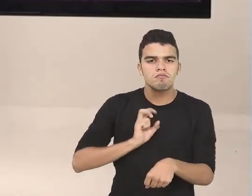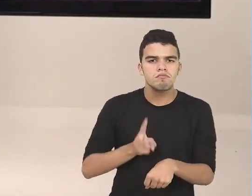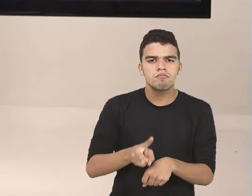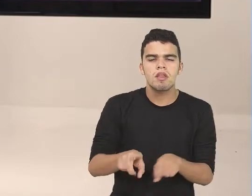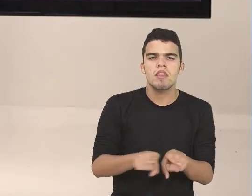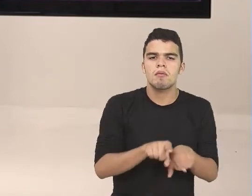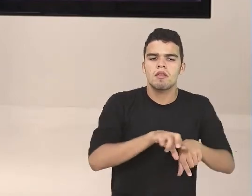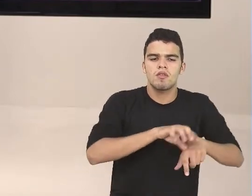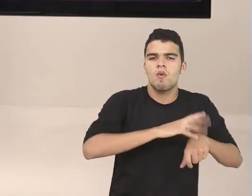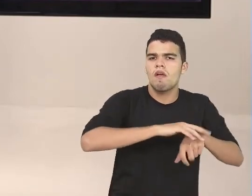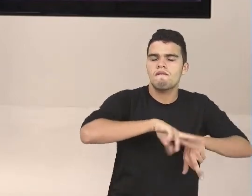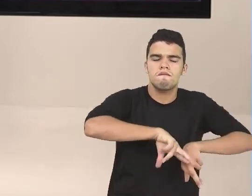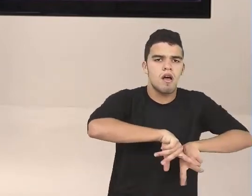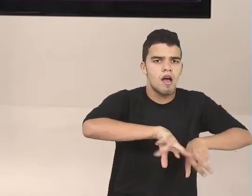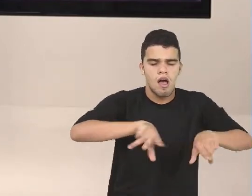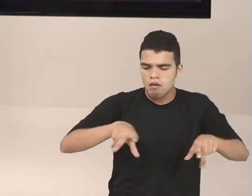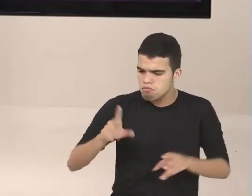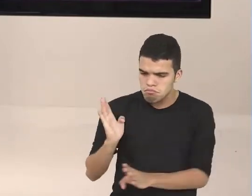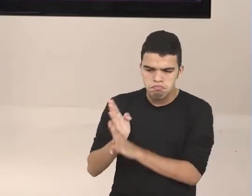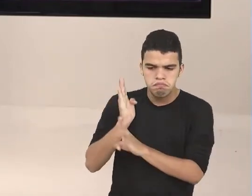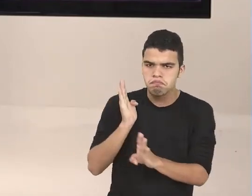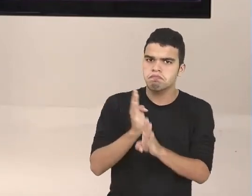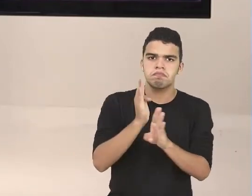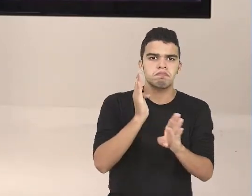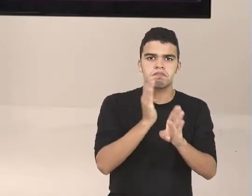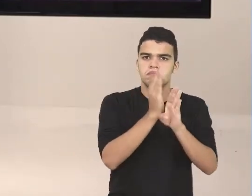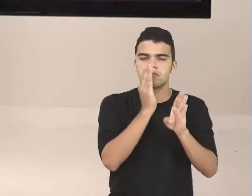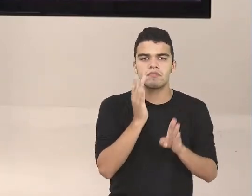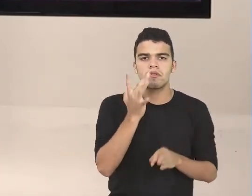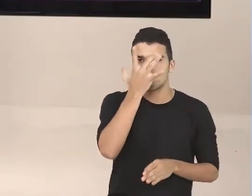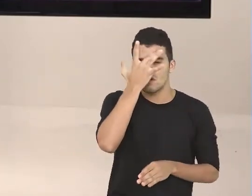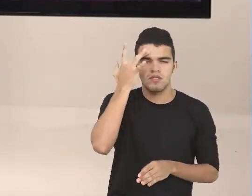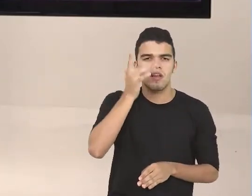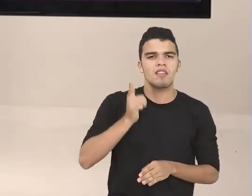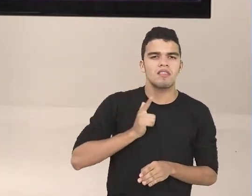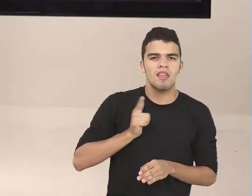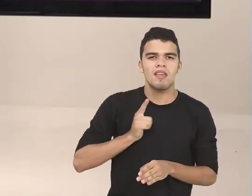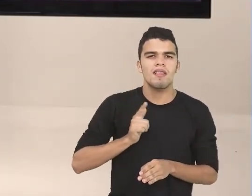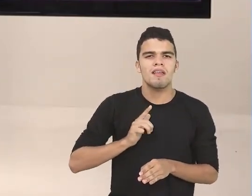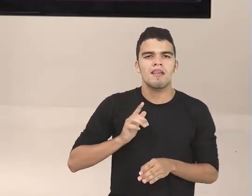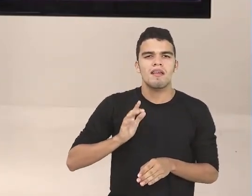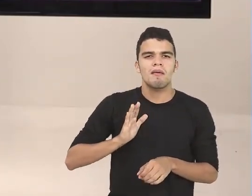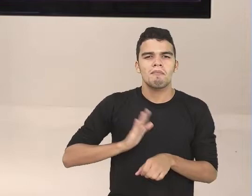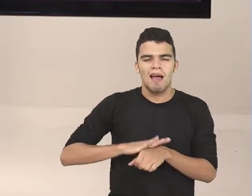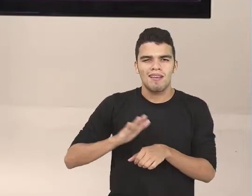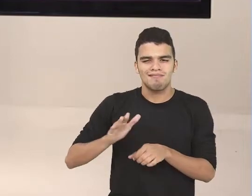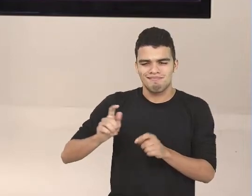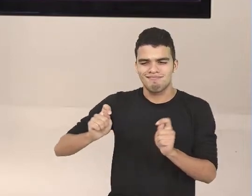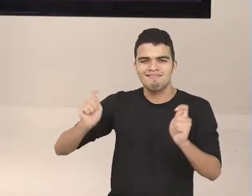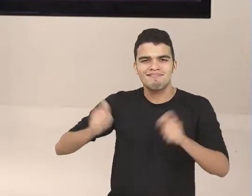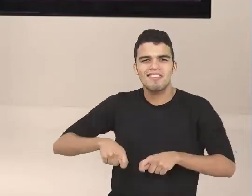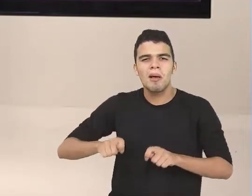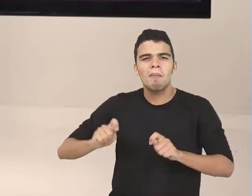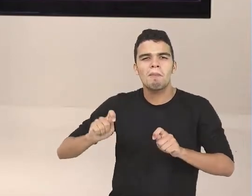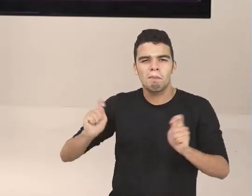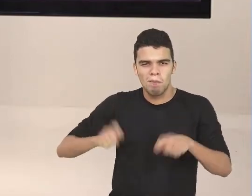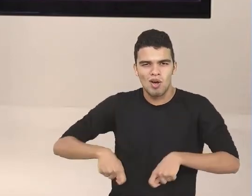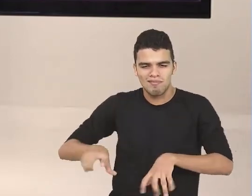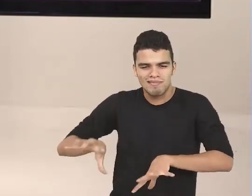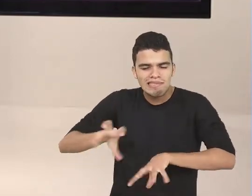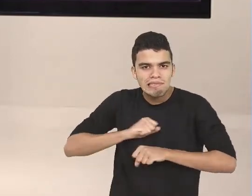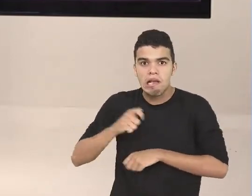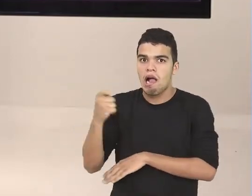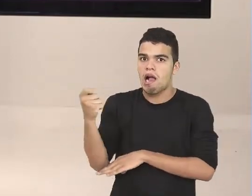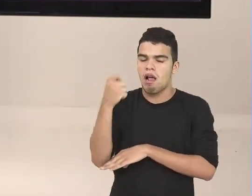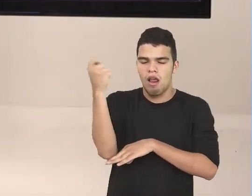porque a gente pode identificar as pessoas que têm mais propensão de ter a forma mais grave da